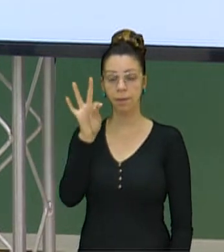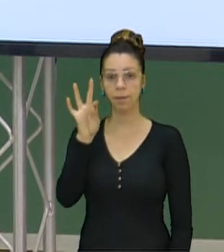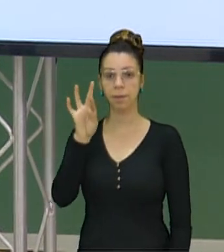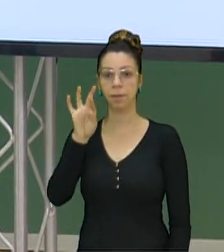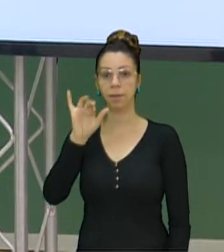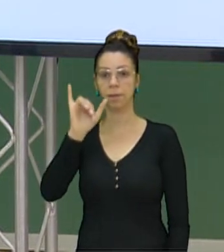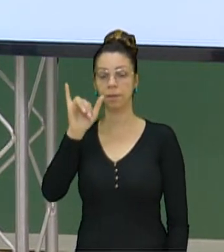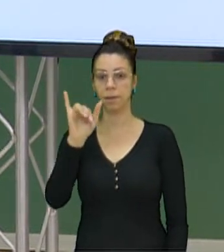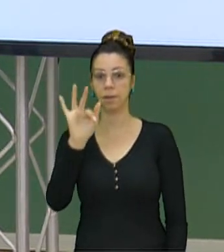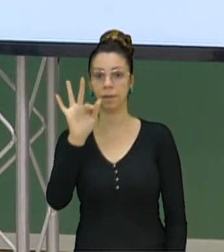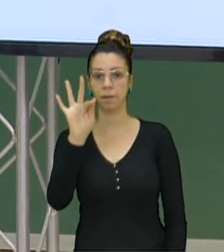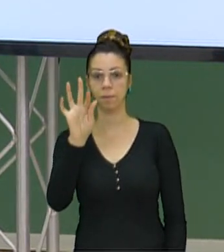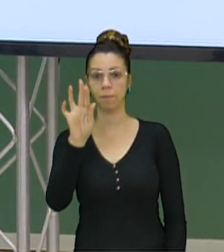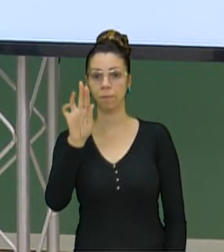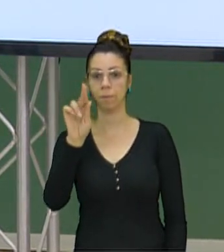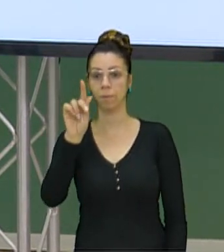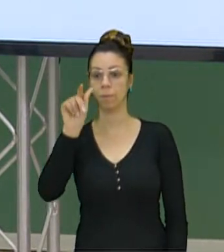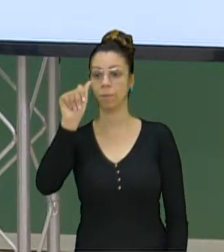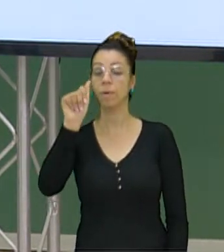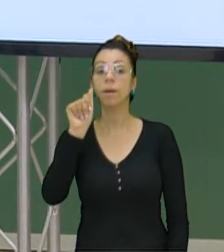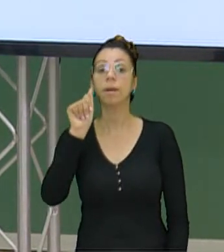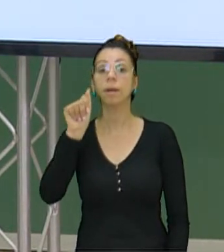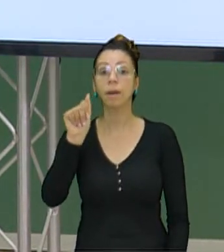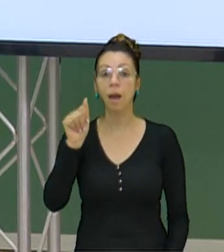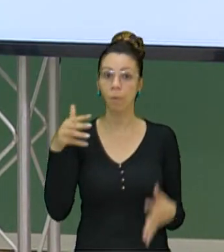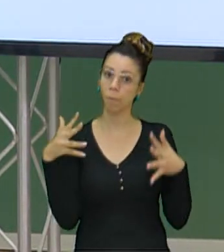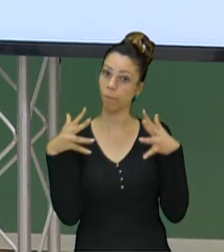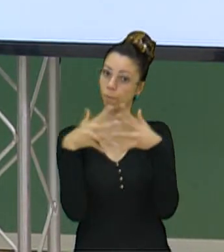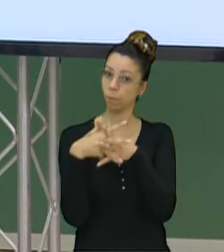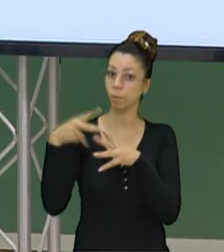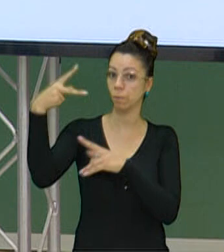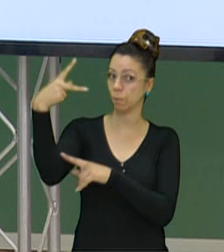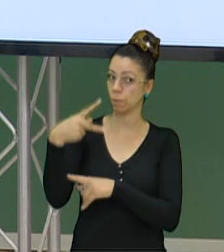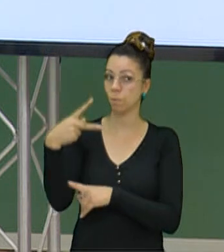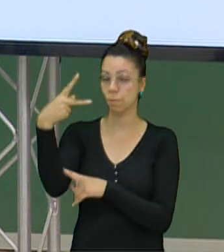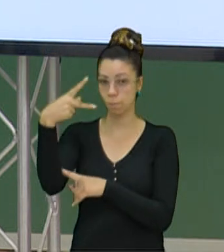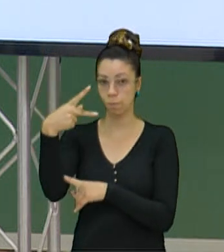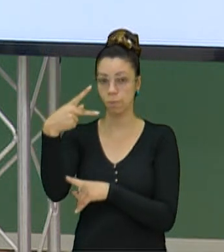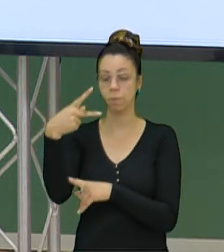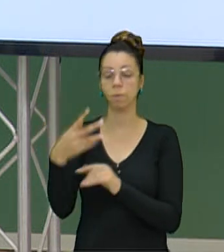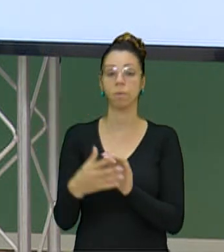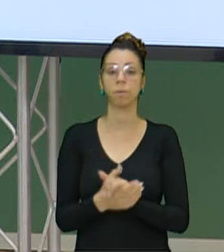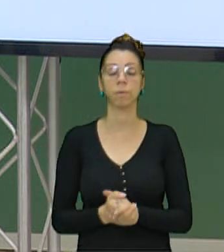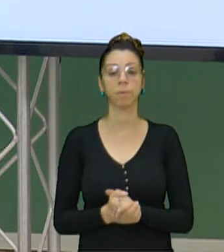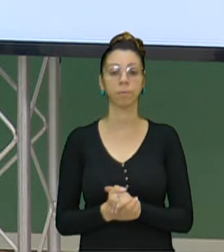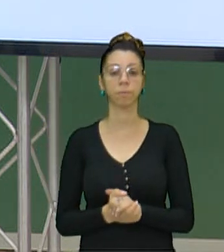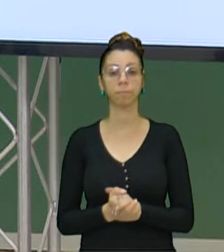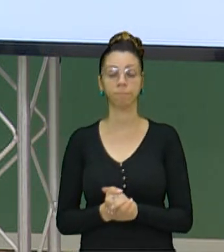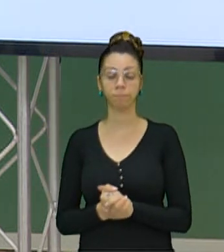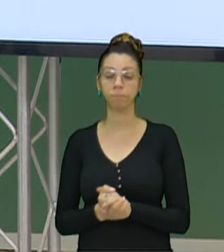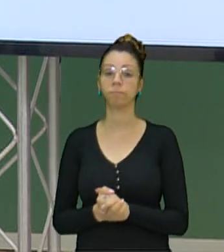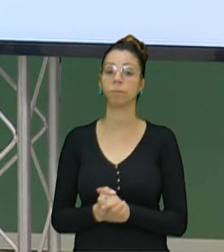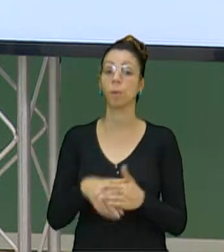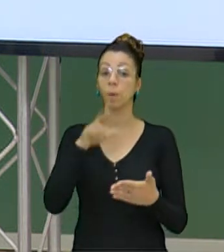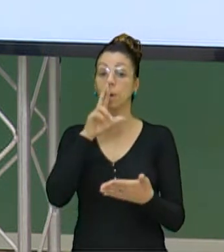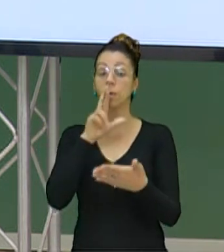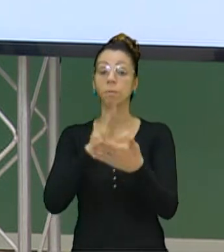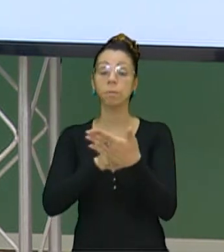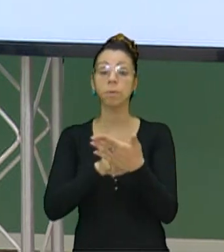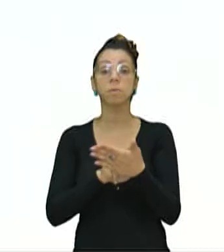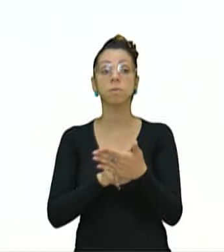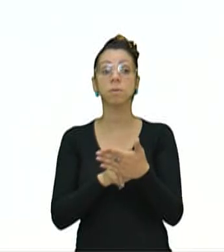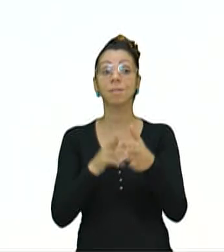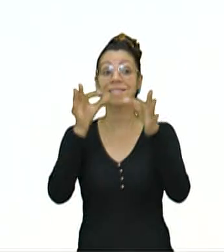trajetória centrípeta, e D, normal, a trajetória centrífuga, né? A questão correta é a alternativa